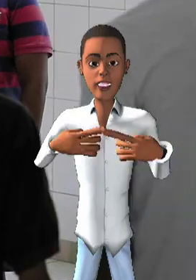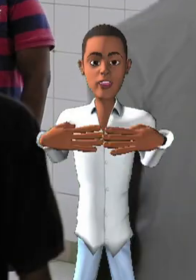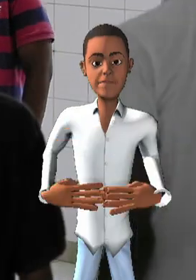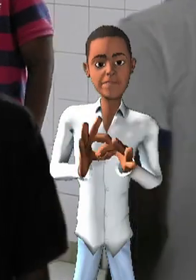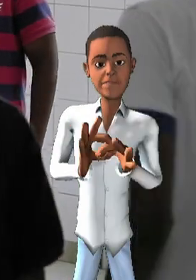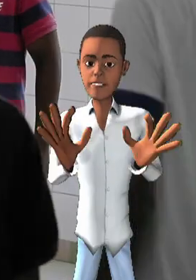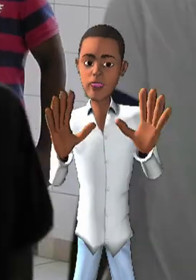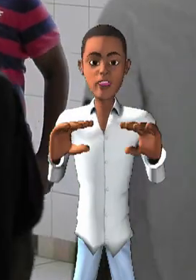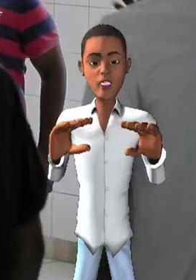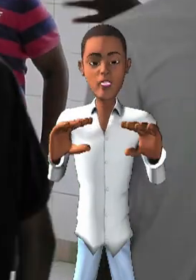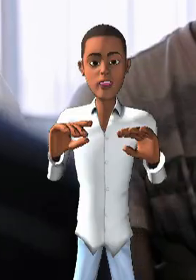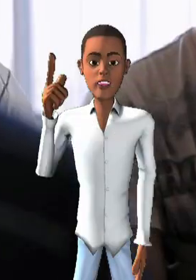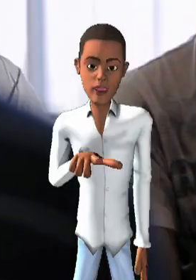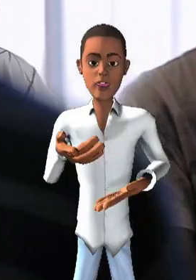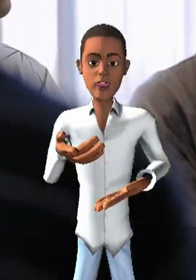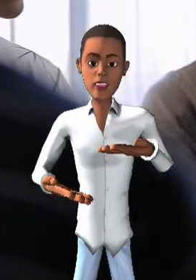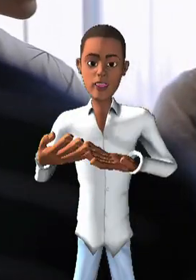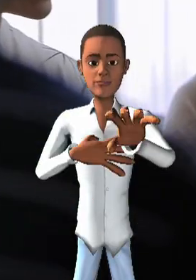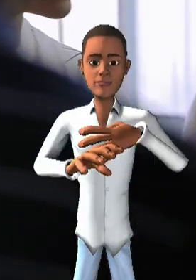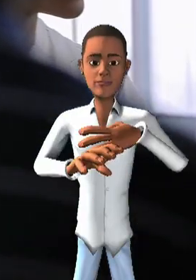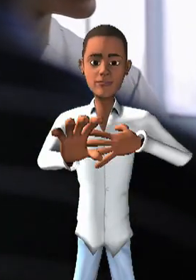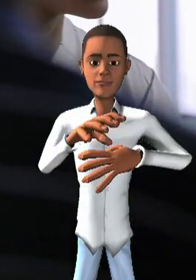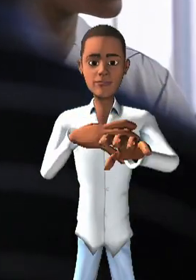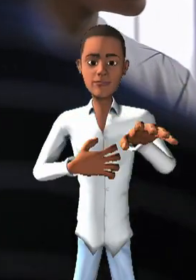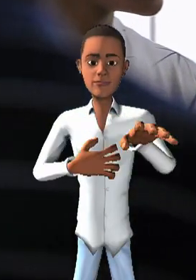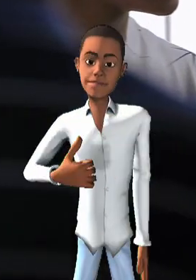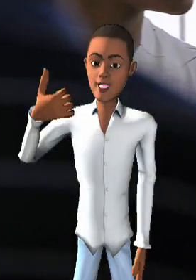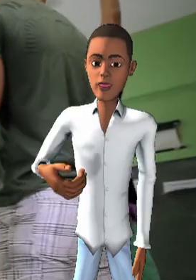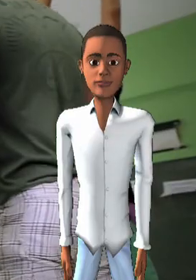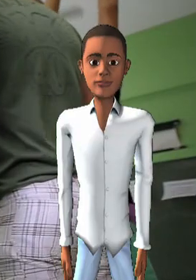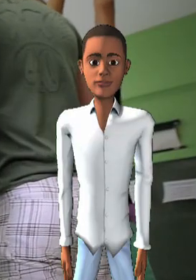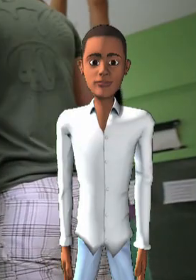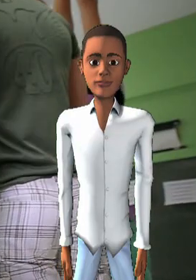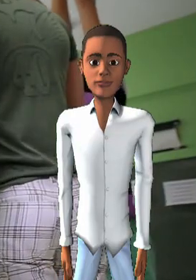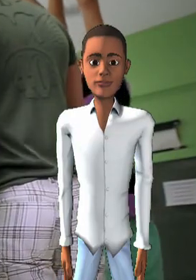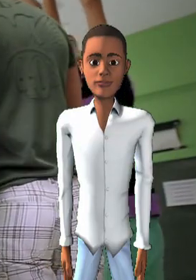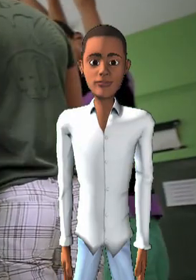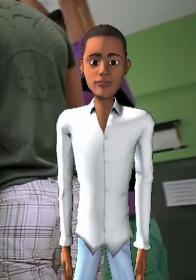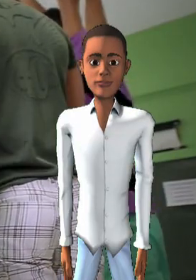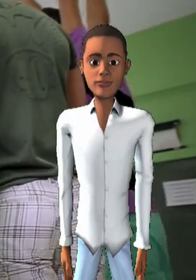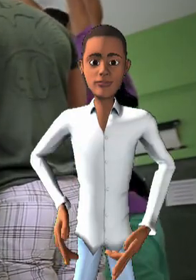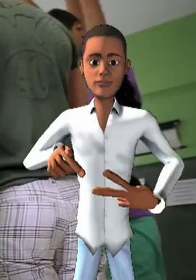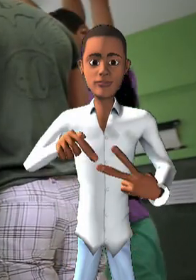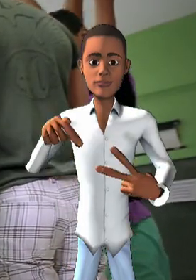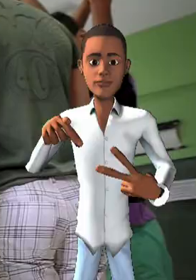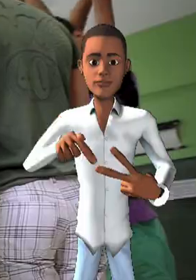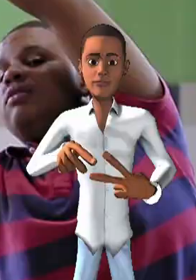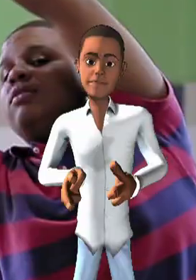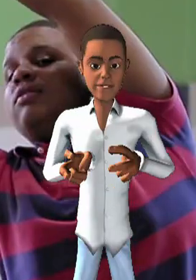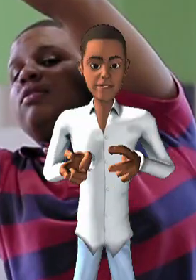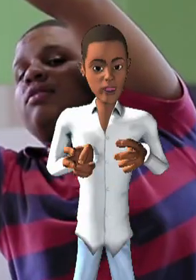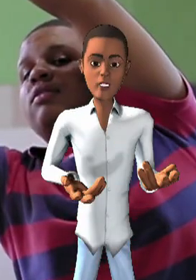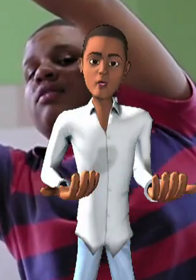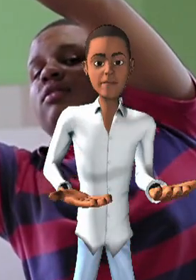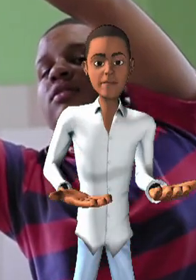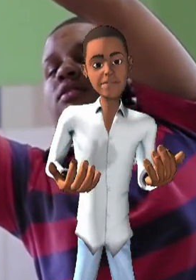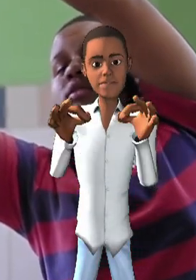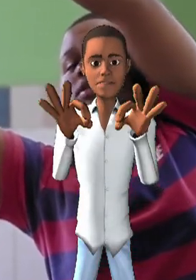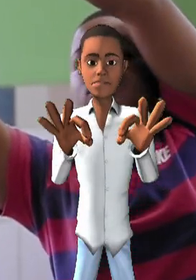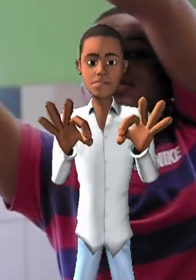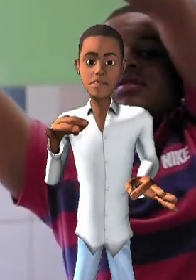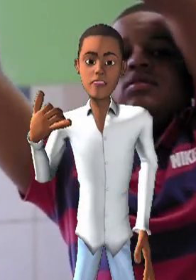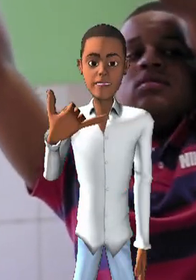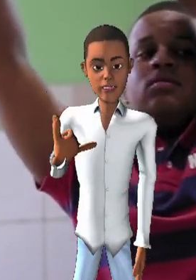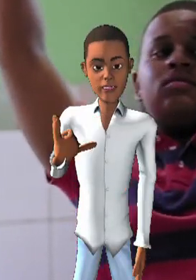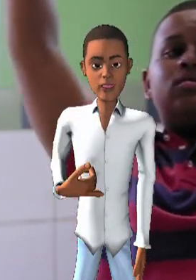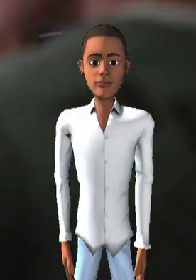destravando o corporal, a gente torna a via de acesso mais empática em relação aos jovens. E segundo porque a gente percebeu, segundo a